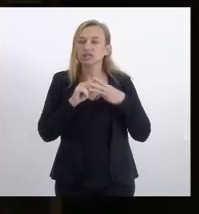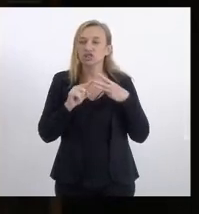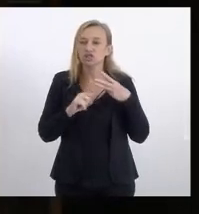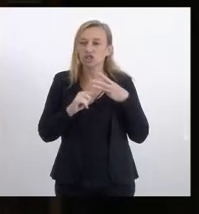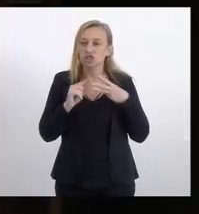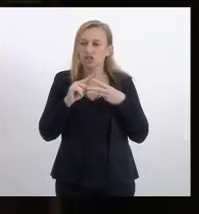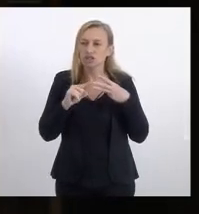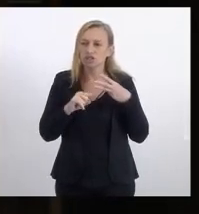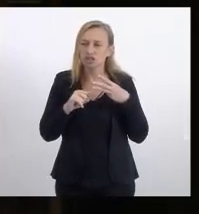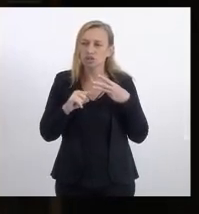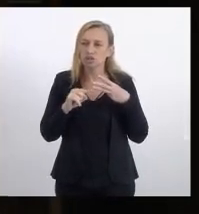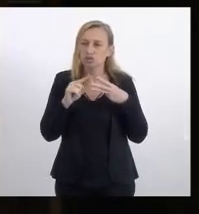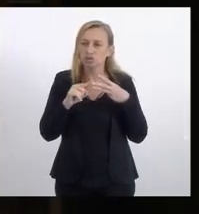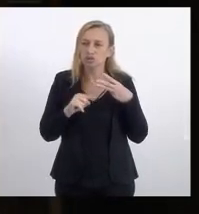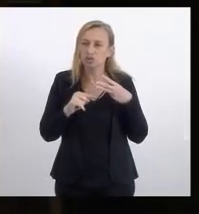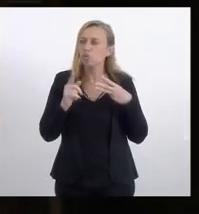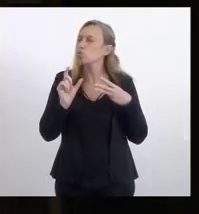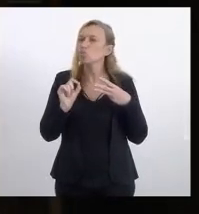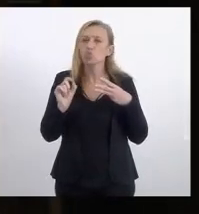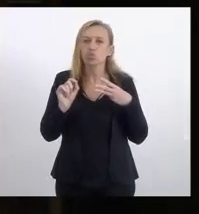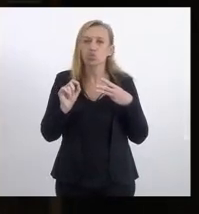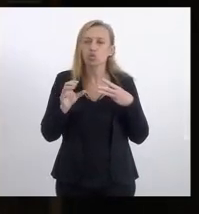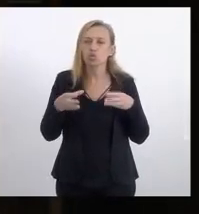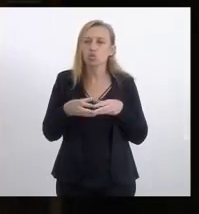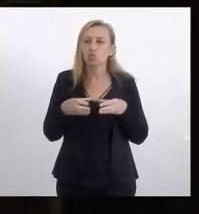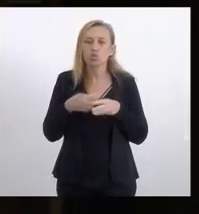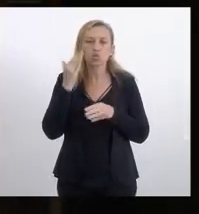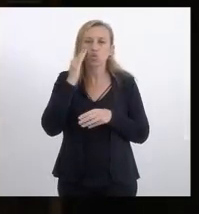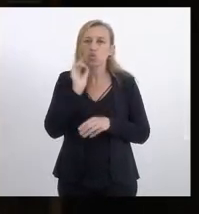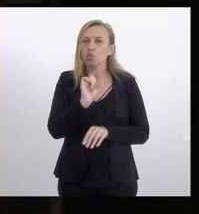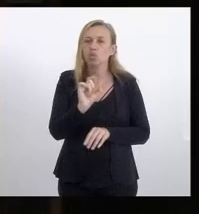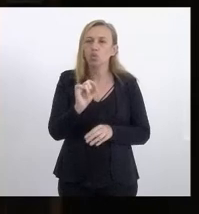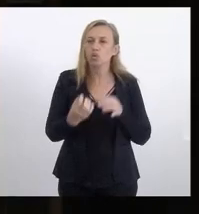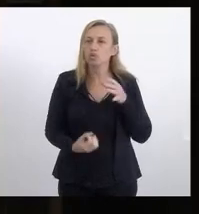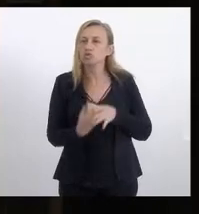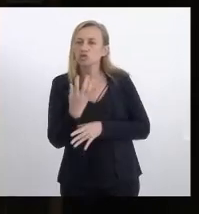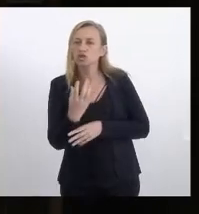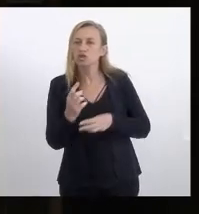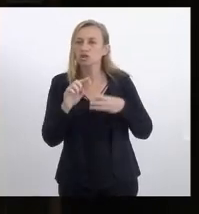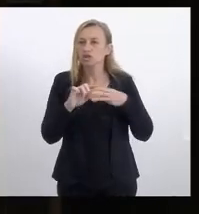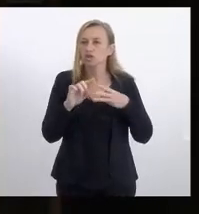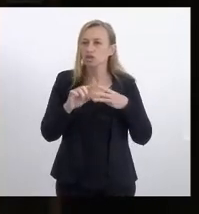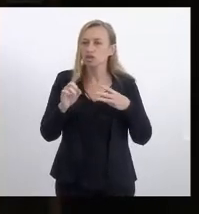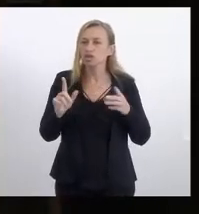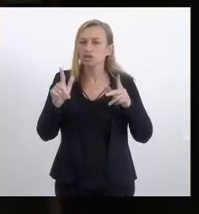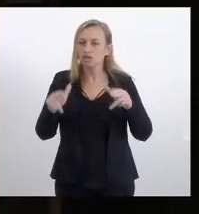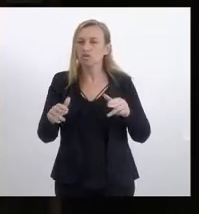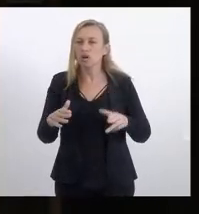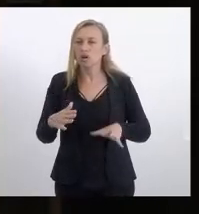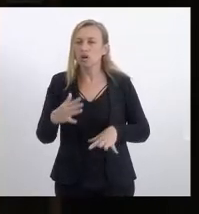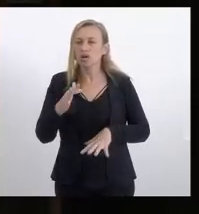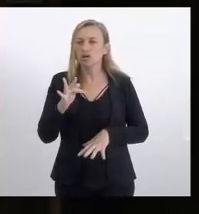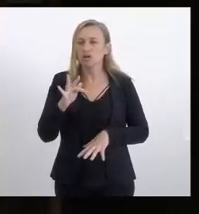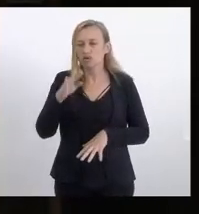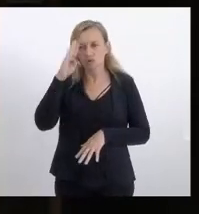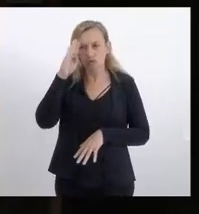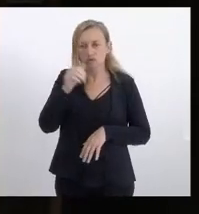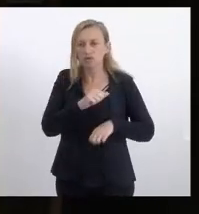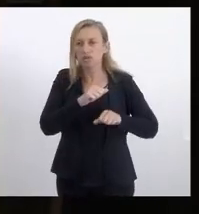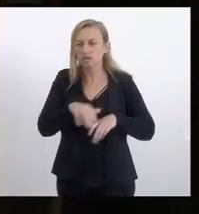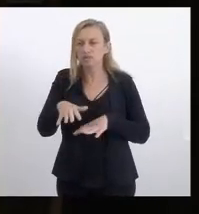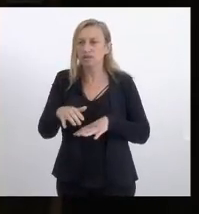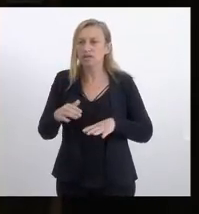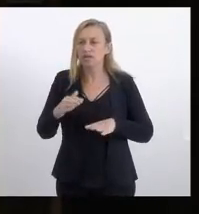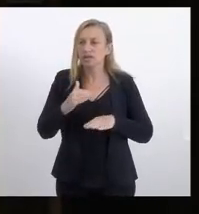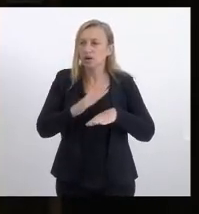hipóteses que que a comissão entendeu Nós criamos as hipóteses Idêntica das Forças Armadas que aumenta o rol de